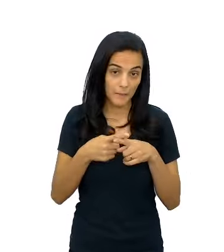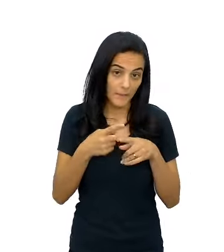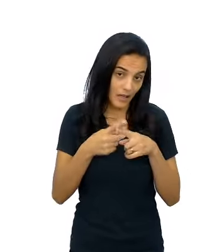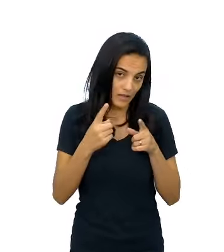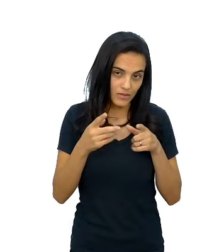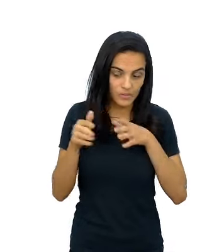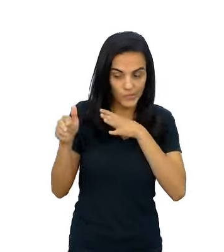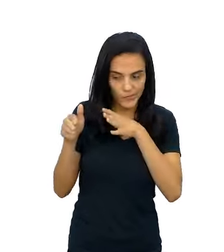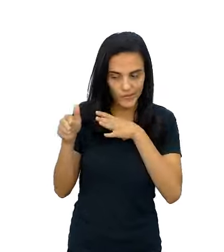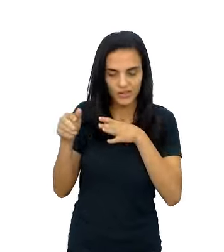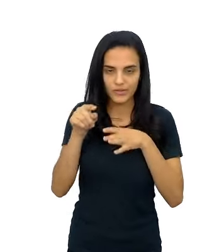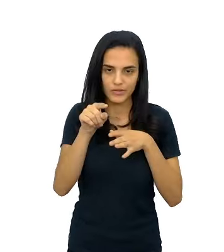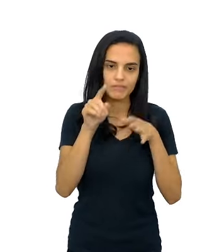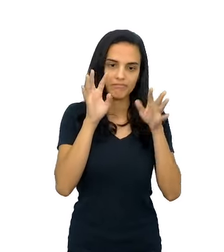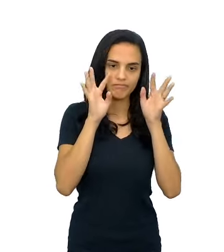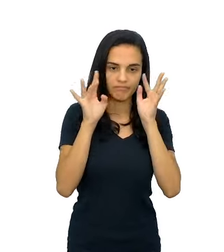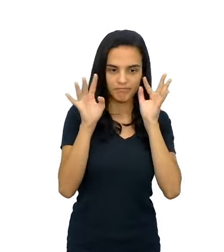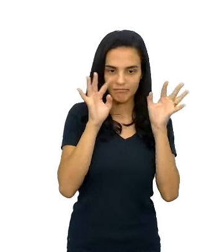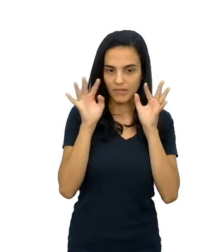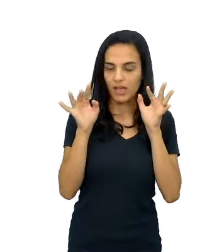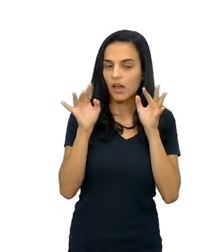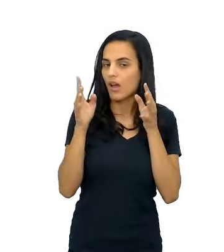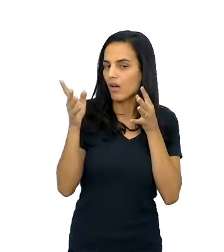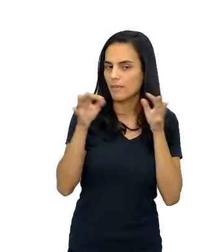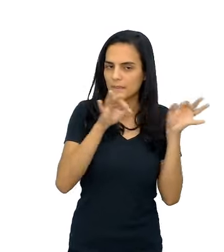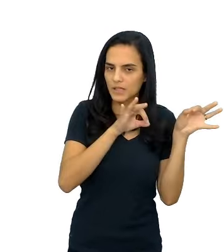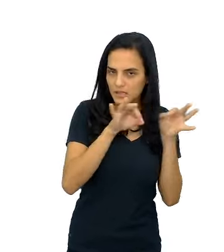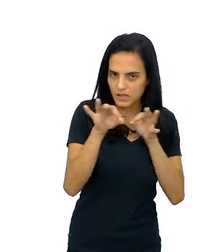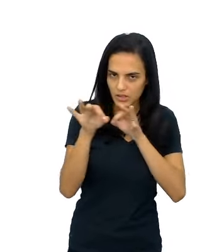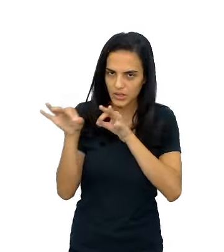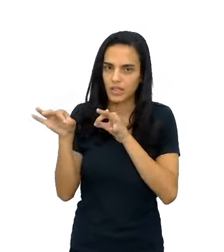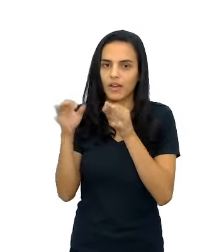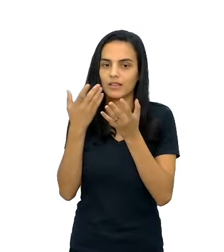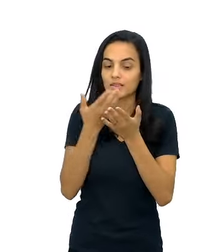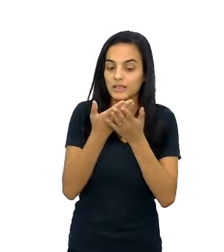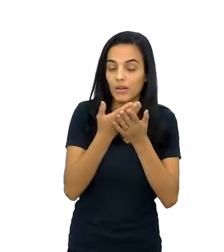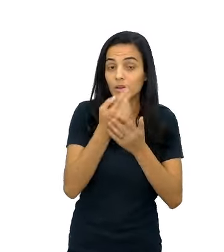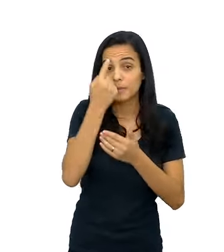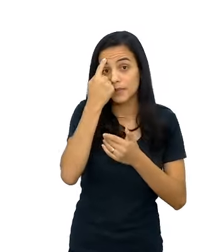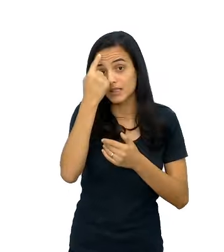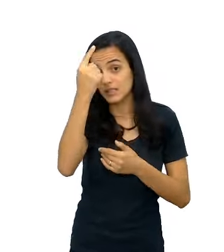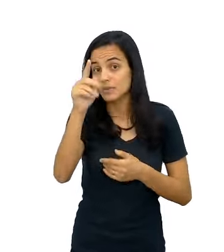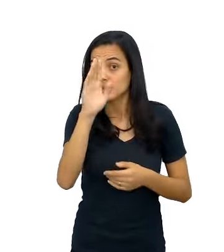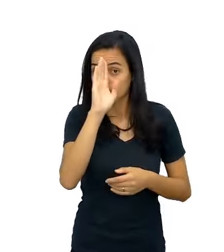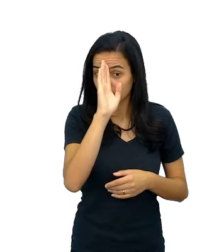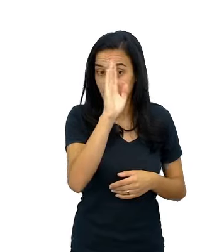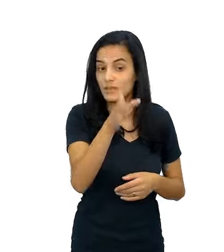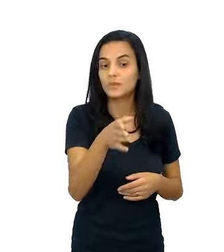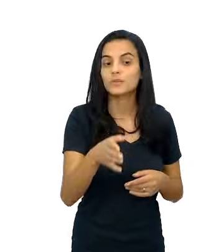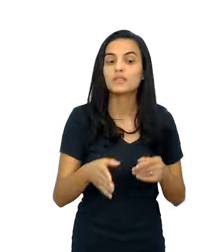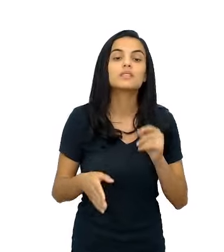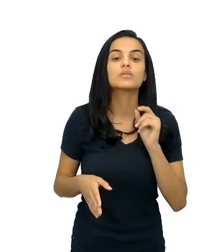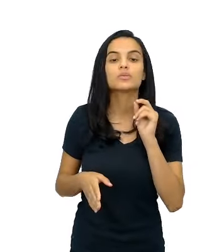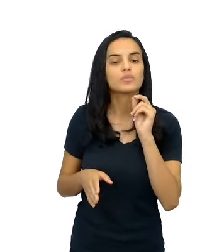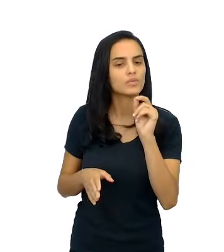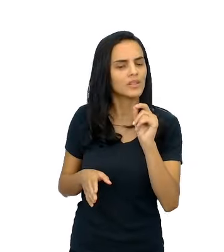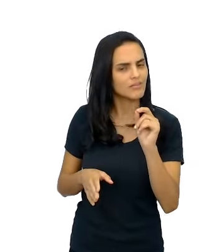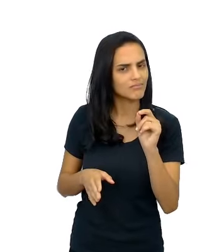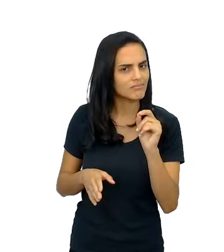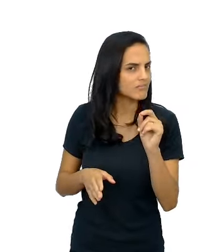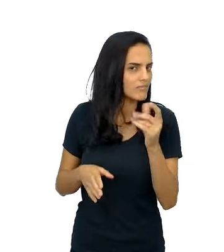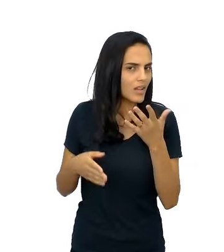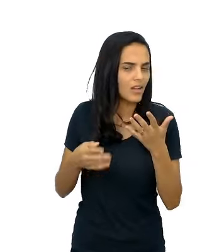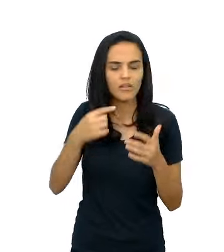de reflexão. Então, ao planejarmos nossas aulas, pensamos principalmente o que a